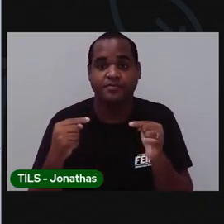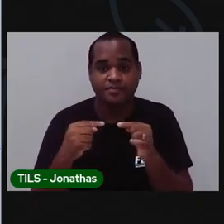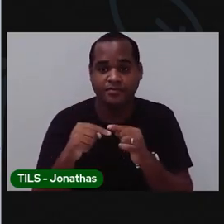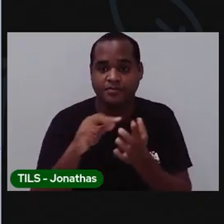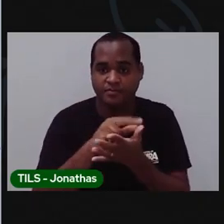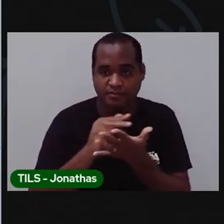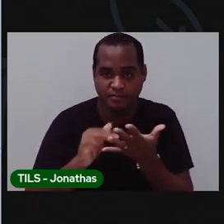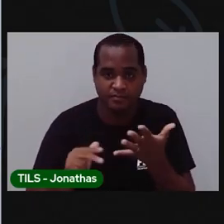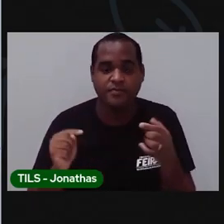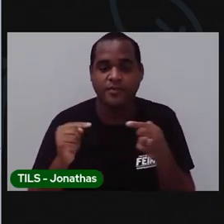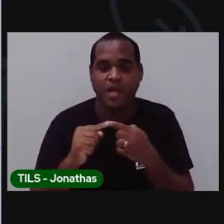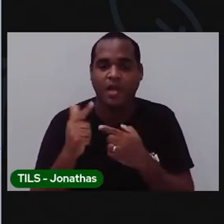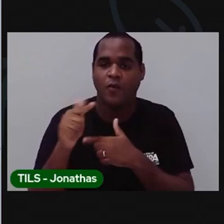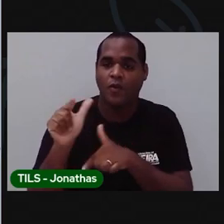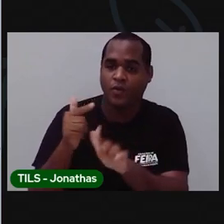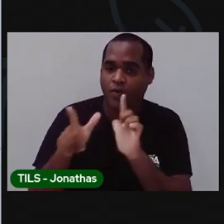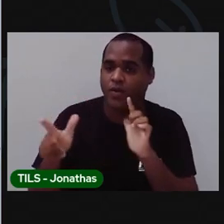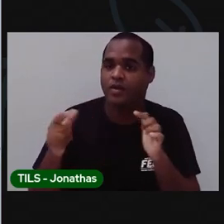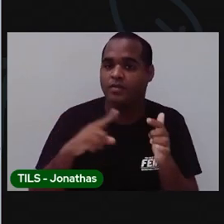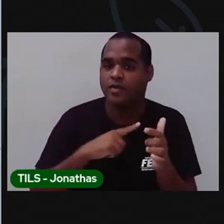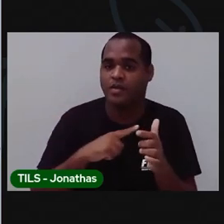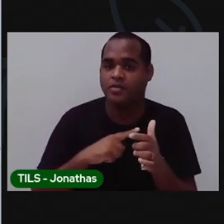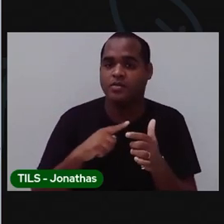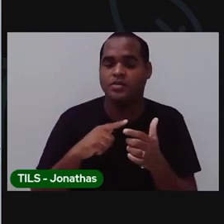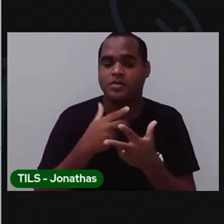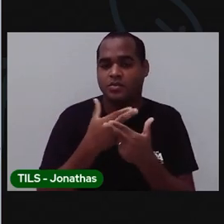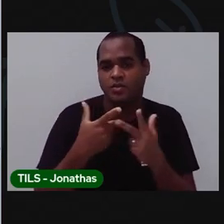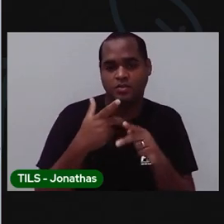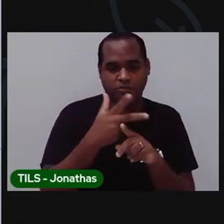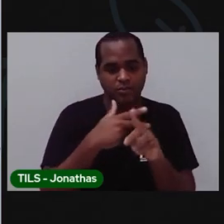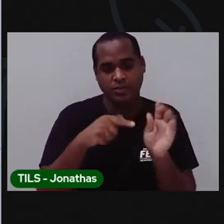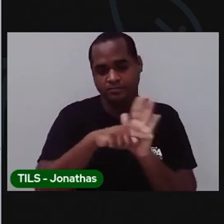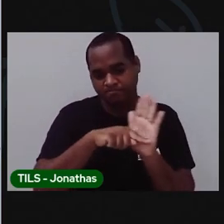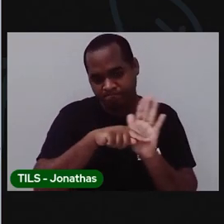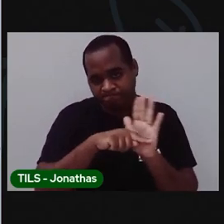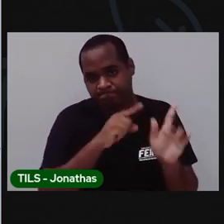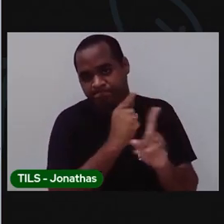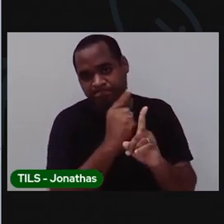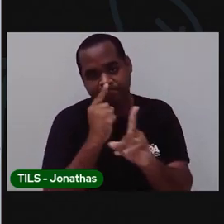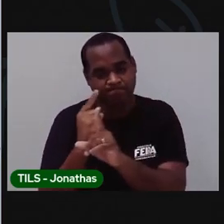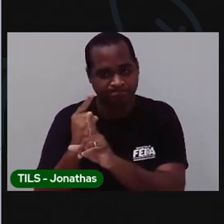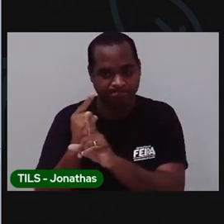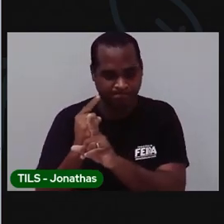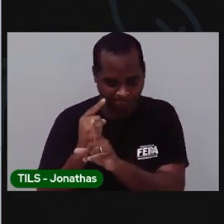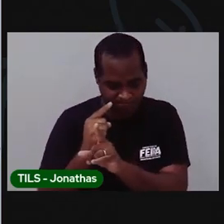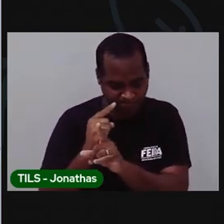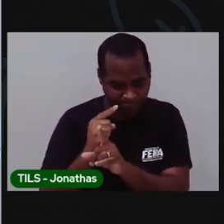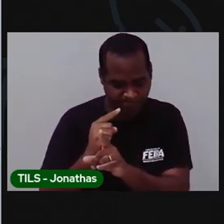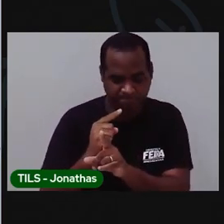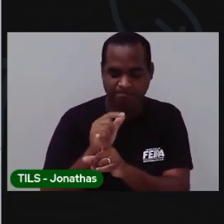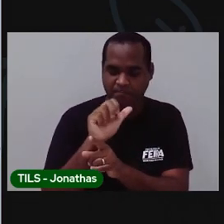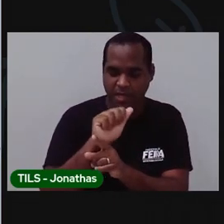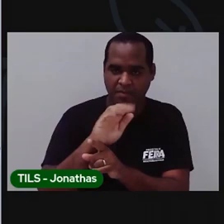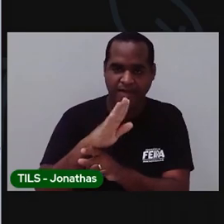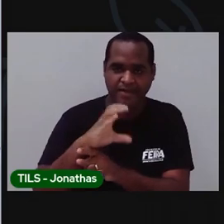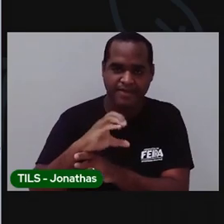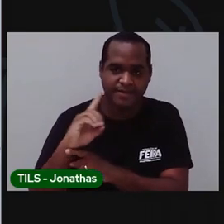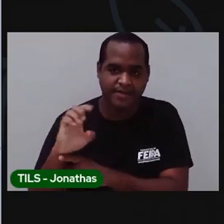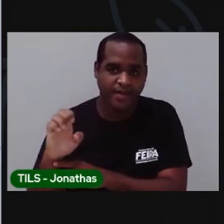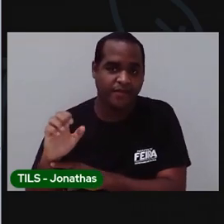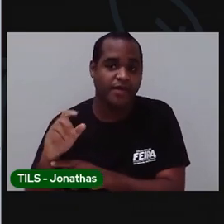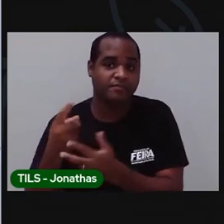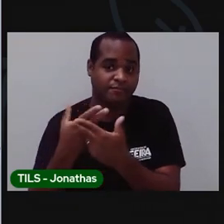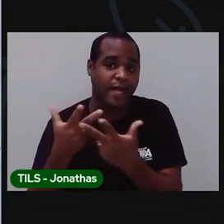as coisas. Onde nós vamos fazer pesquisa. Estão em ordem alfabética. Quando nós